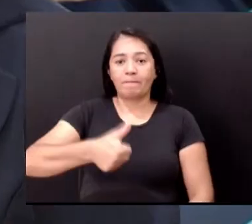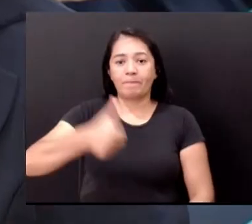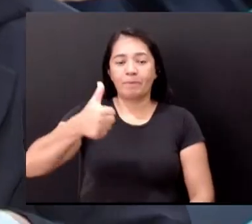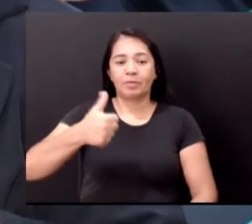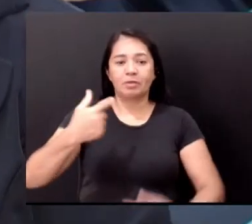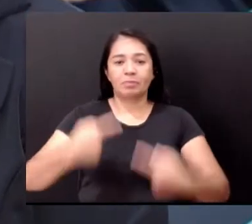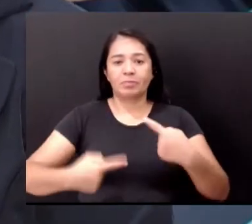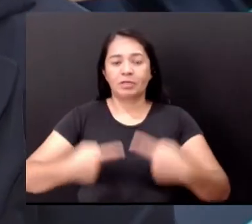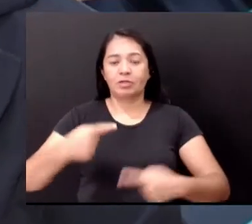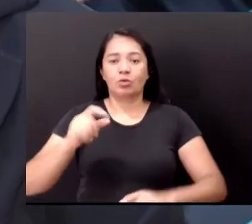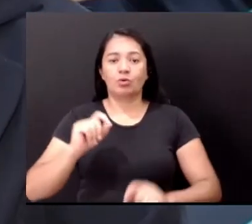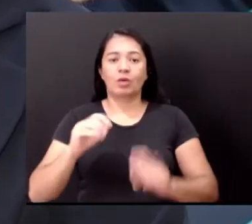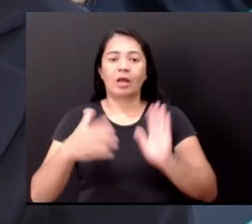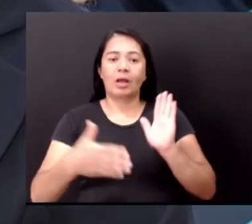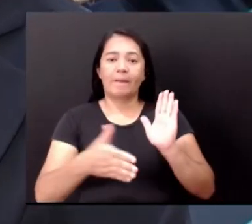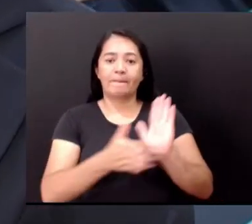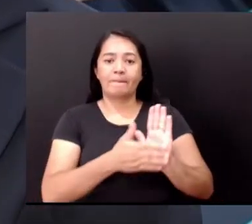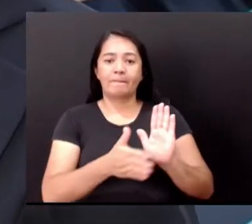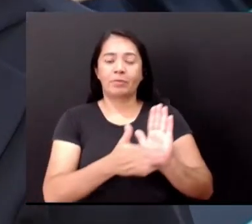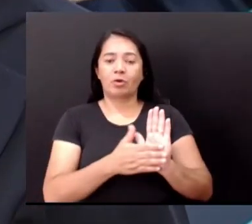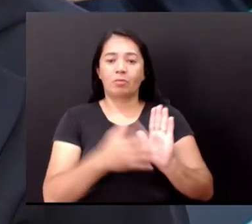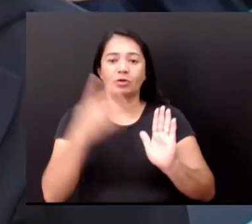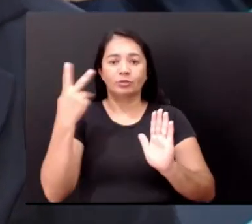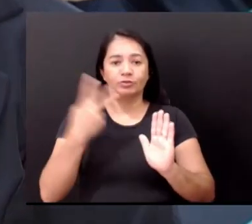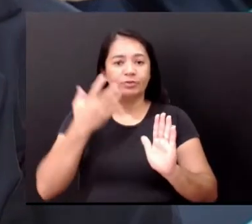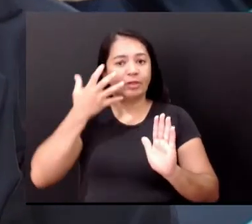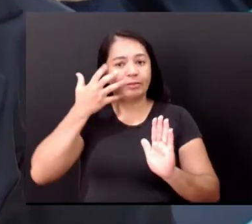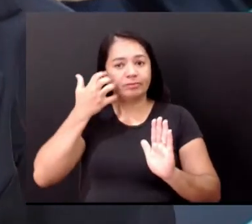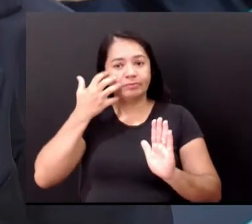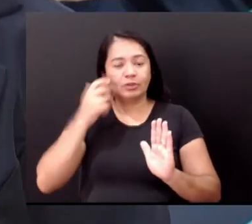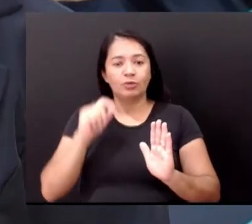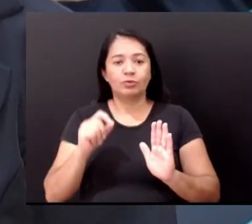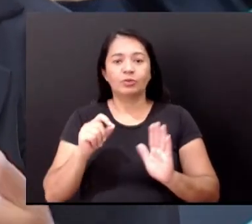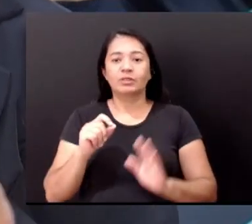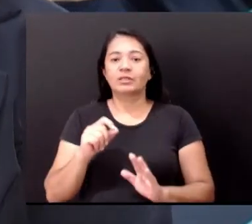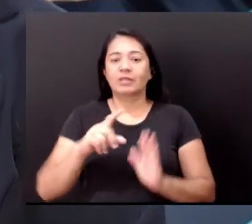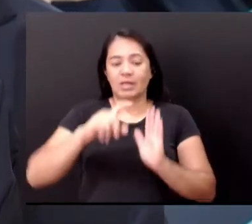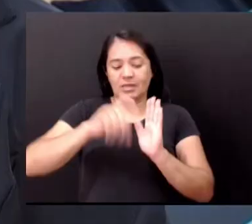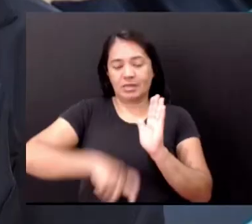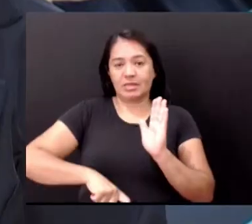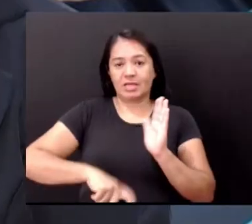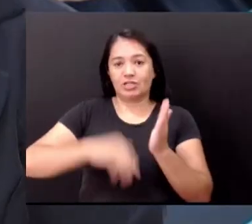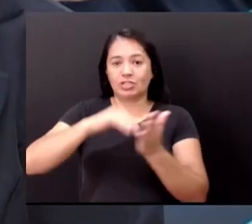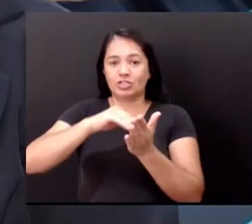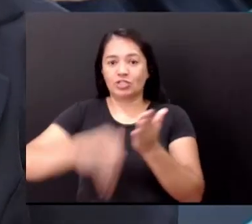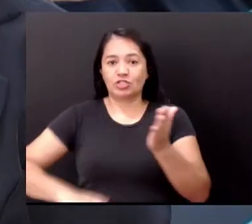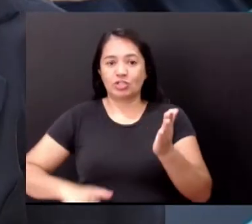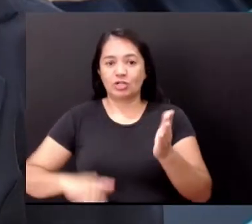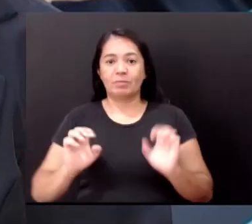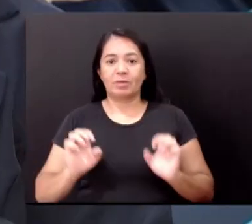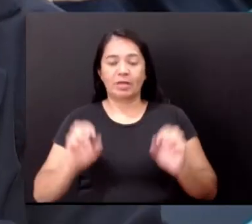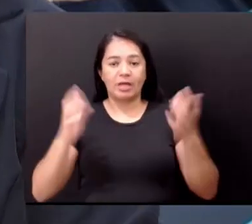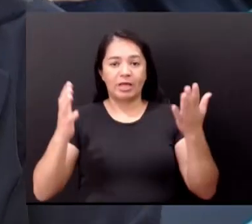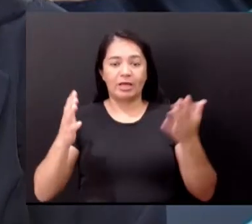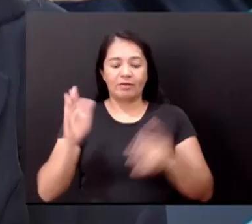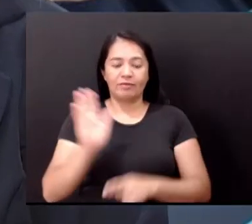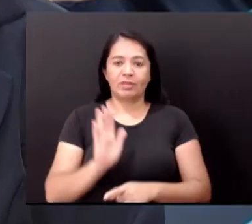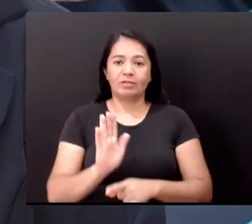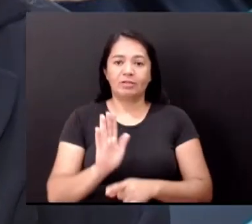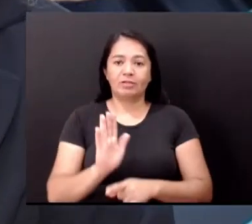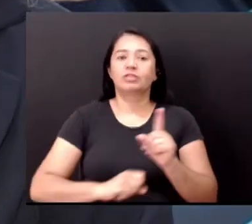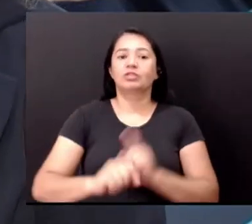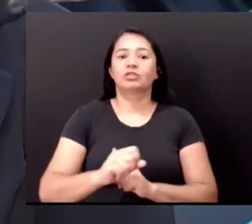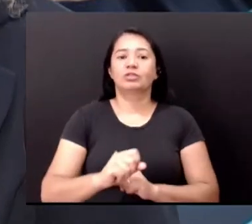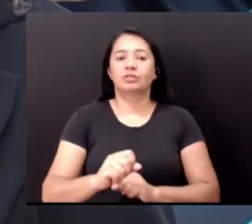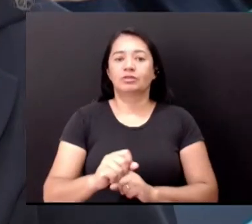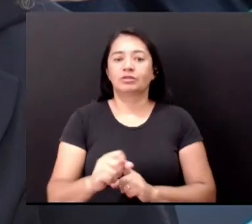vereador Igor Diego, que prevê a isenção de taxas para eventos beneficentes e que tenham aí nenhuma cobrança